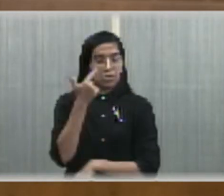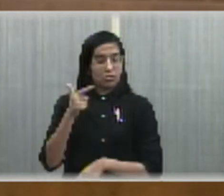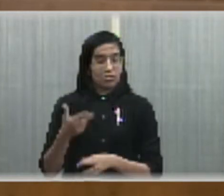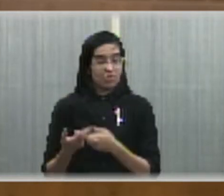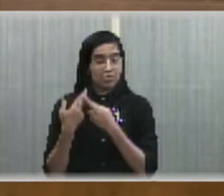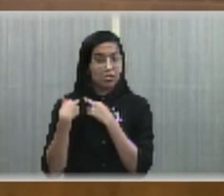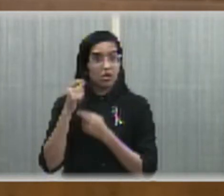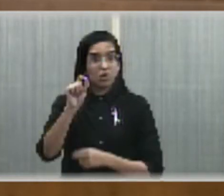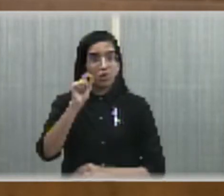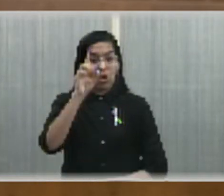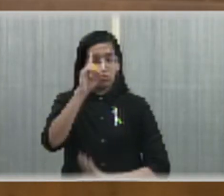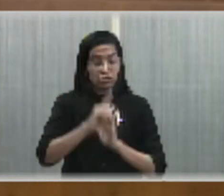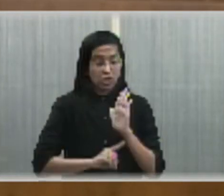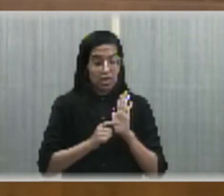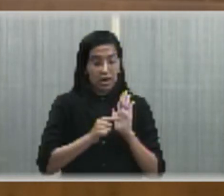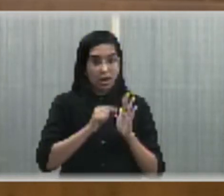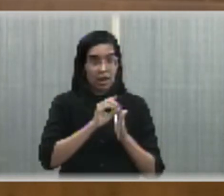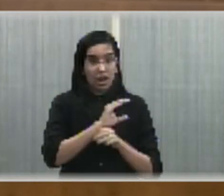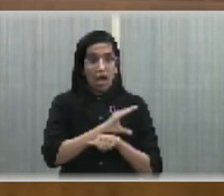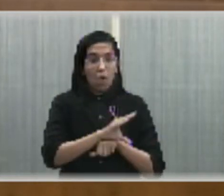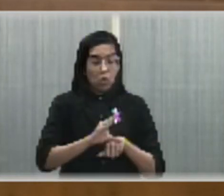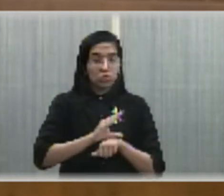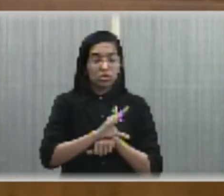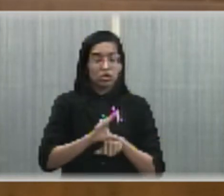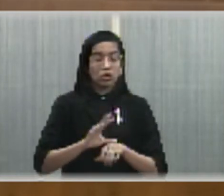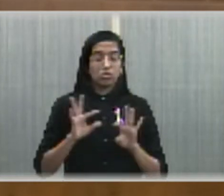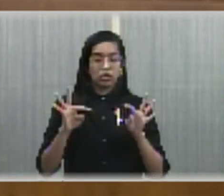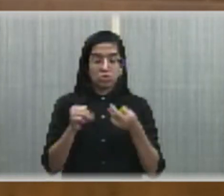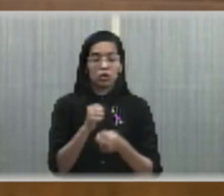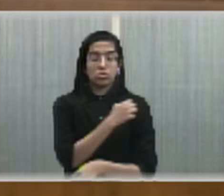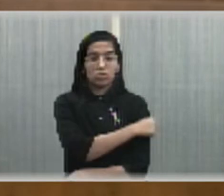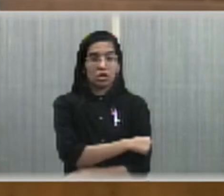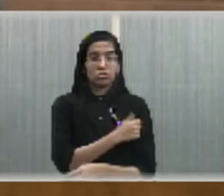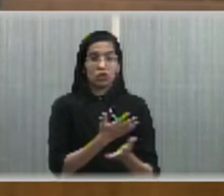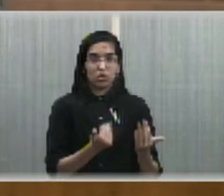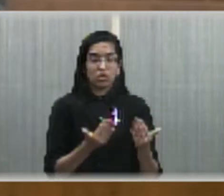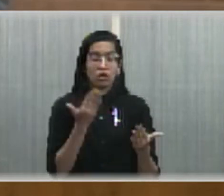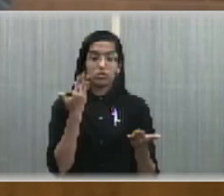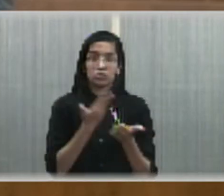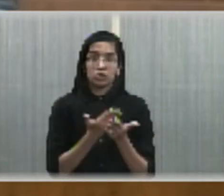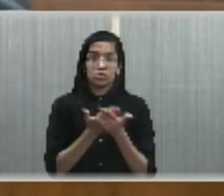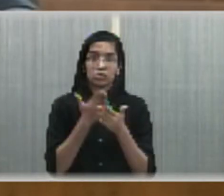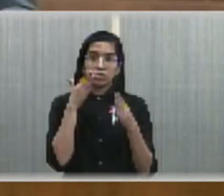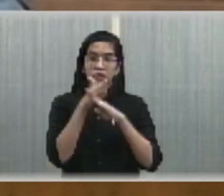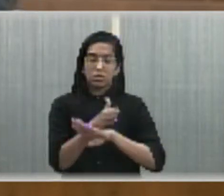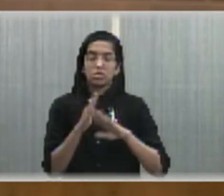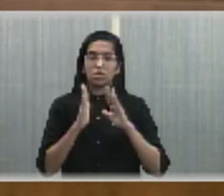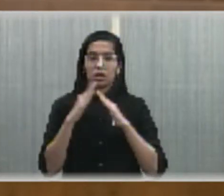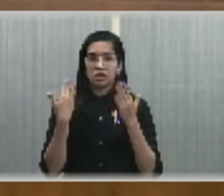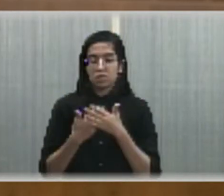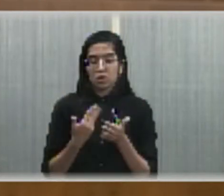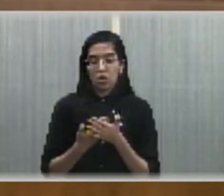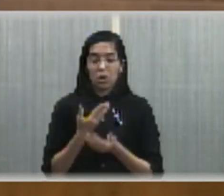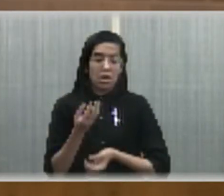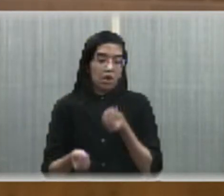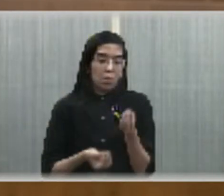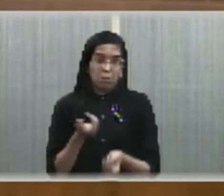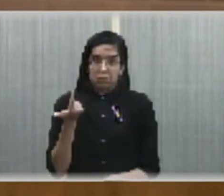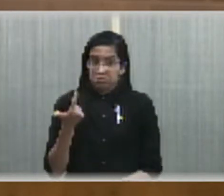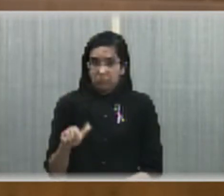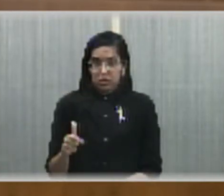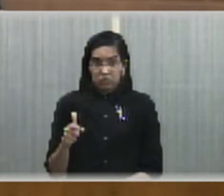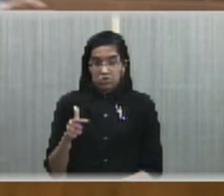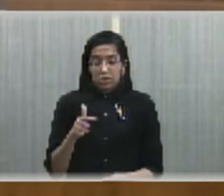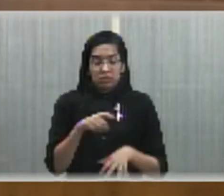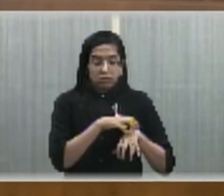direito constitucional dos alunos, dos jovens de Porto Alegre, de estudar. Então, como eles não tiveram transporte escolar